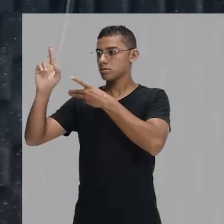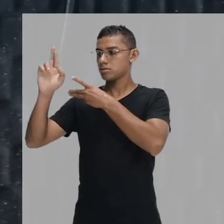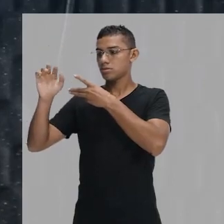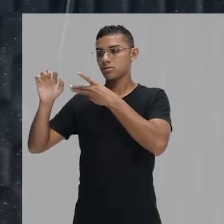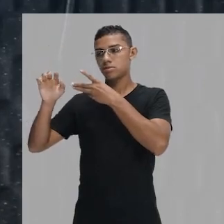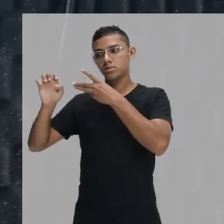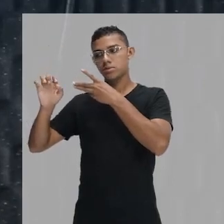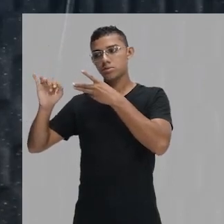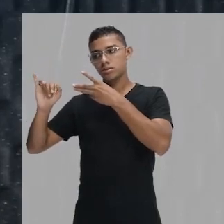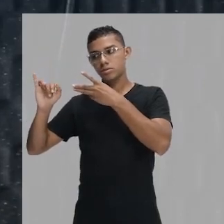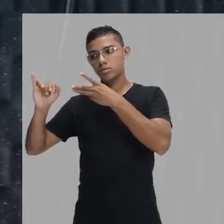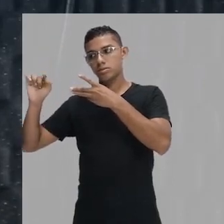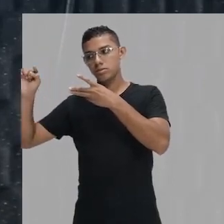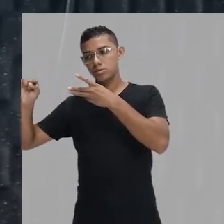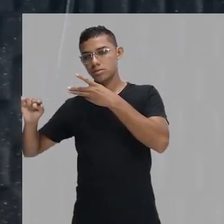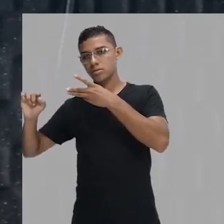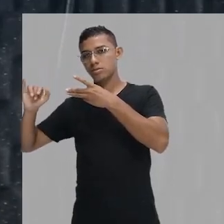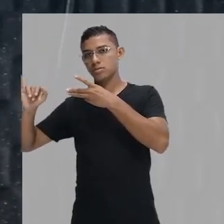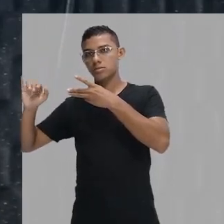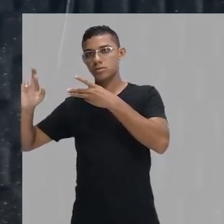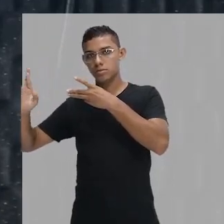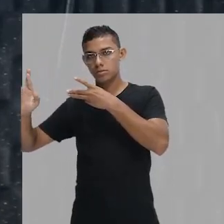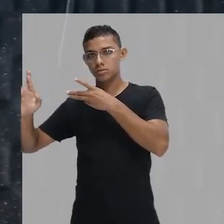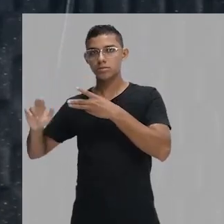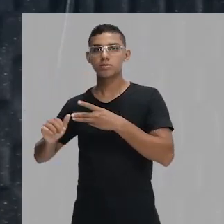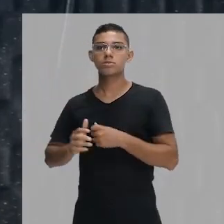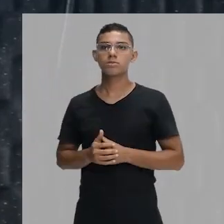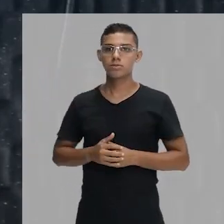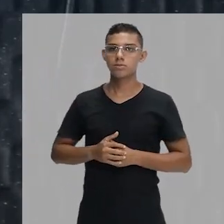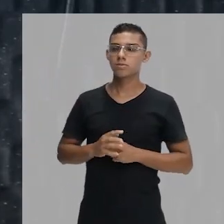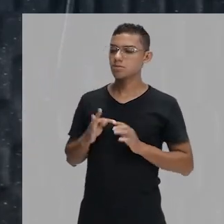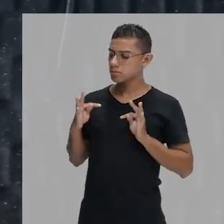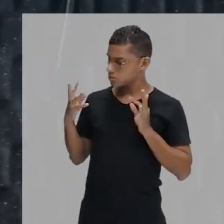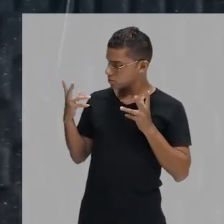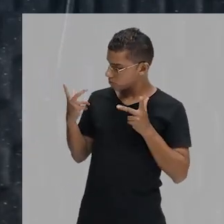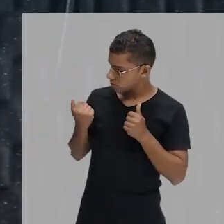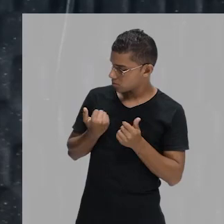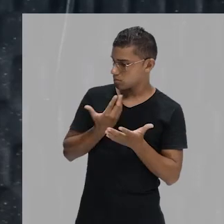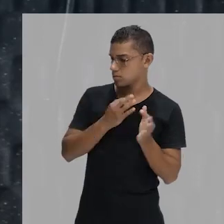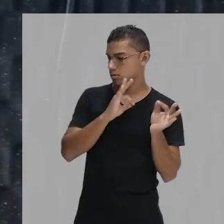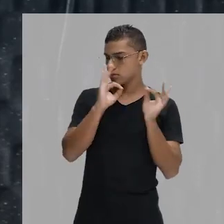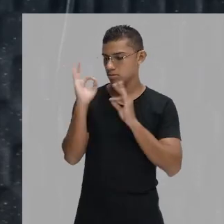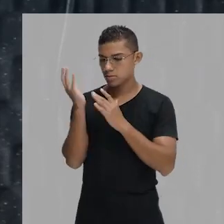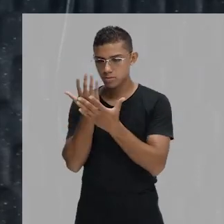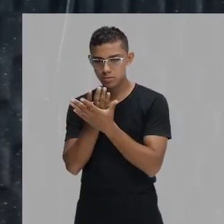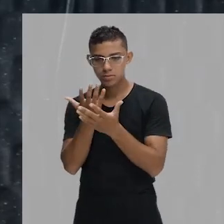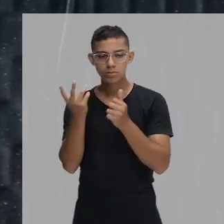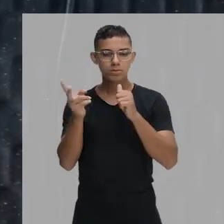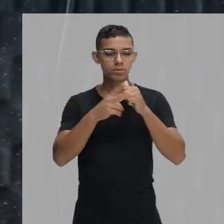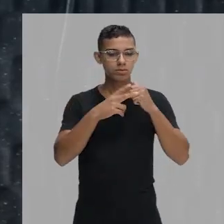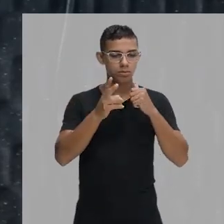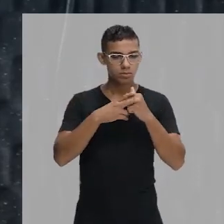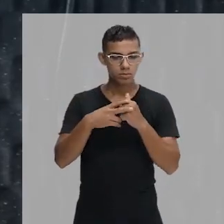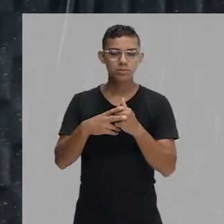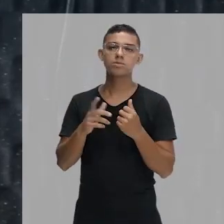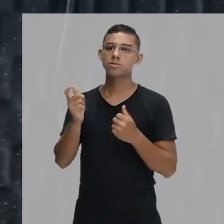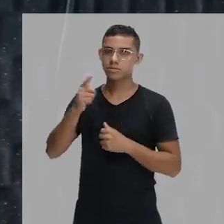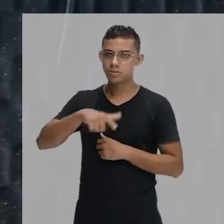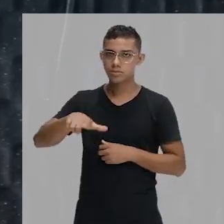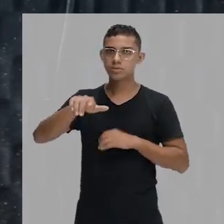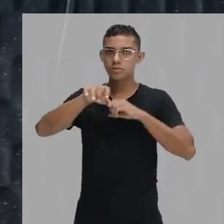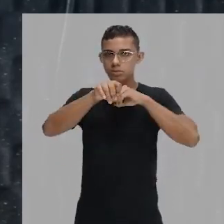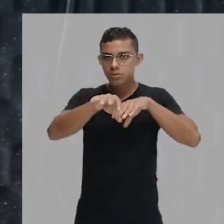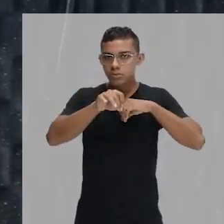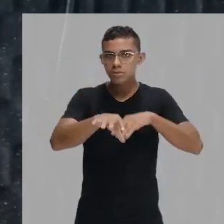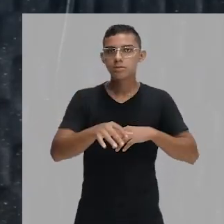certo? Então, não esqueçam disso. Todo vídeo, toda aula que a gente fala de verbo, eu estou todo o tempo batendo nessa tecla.